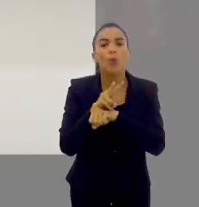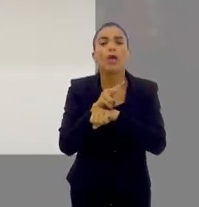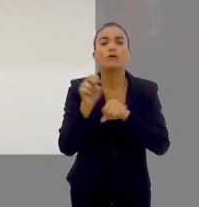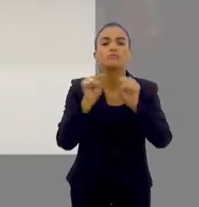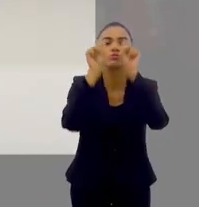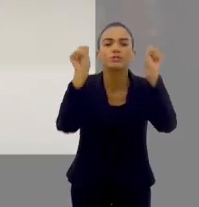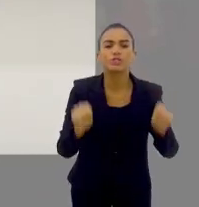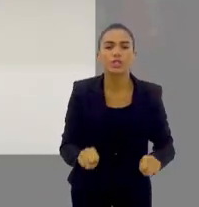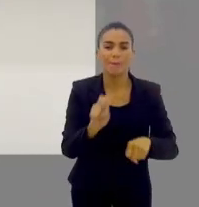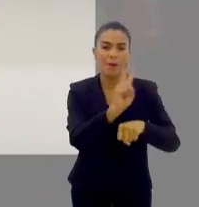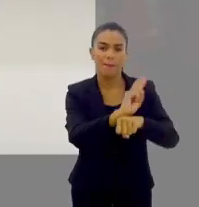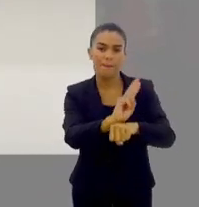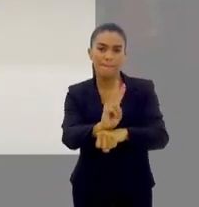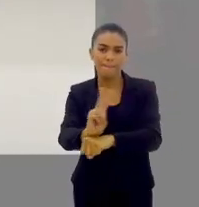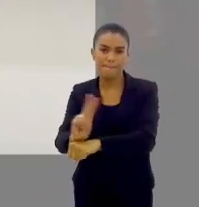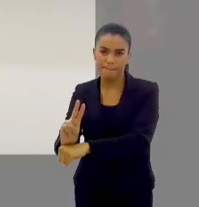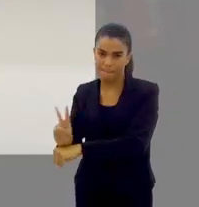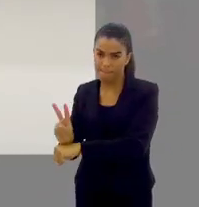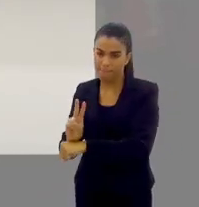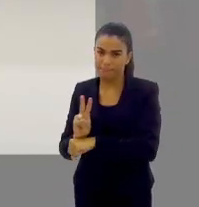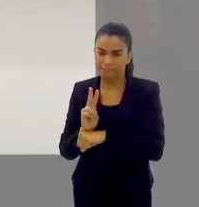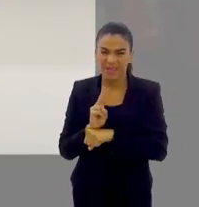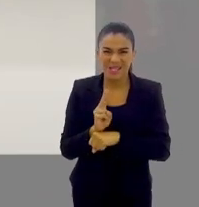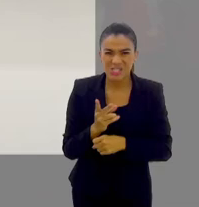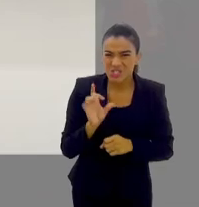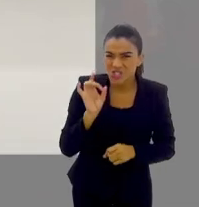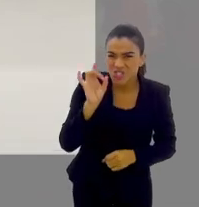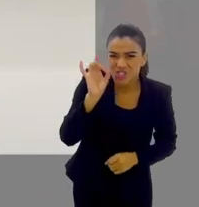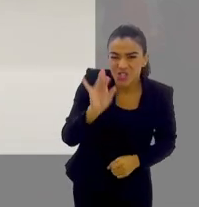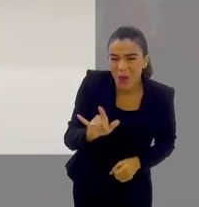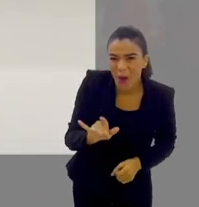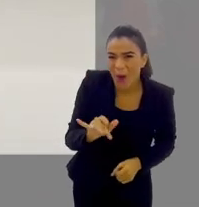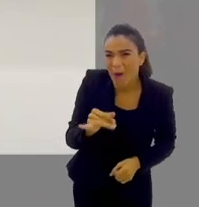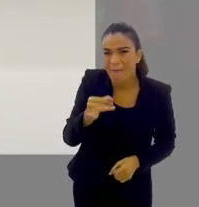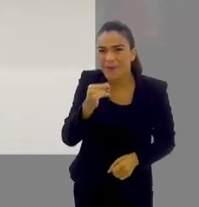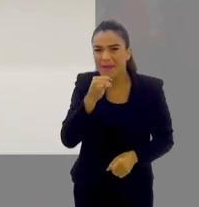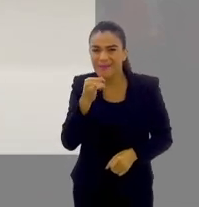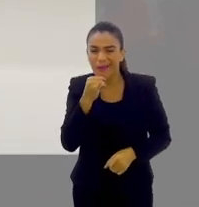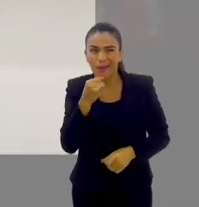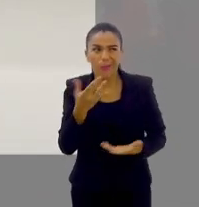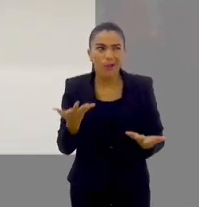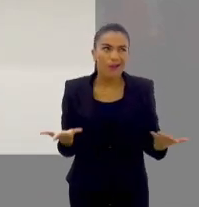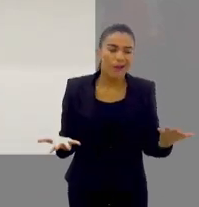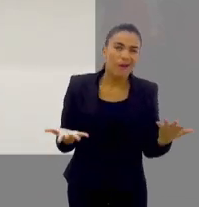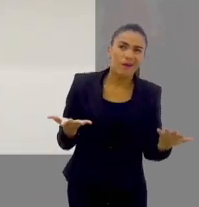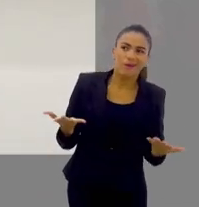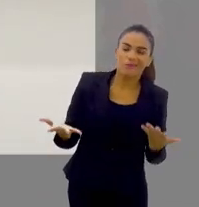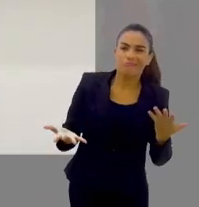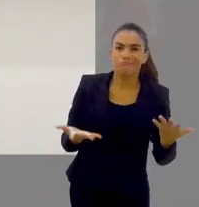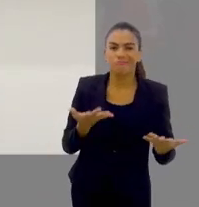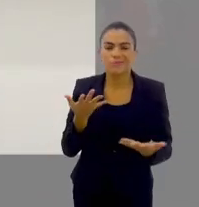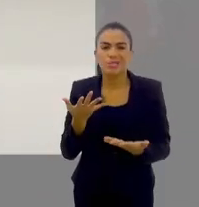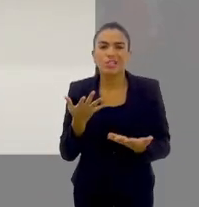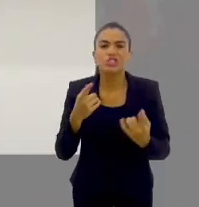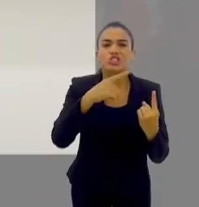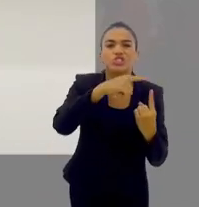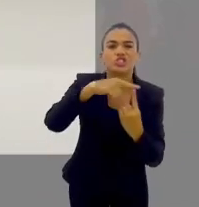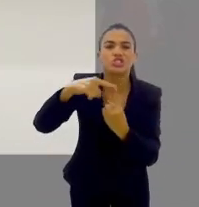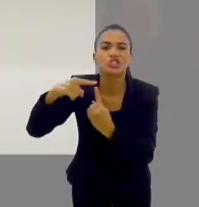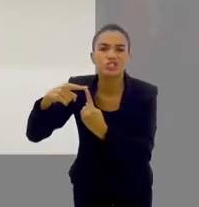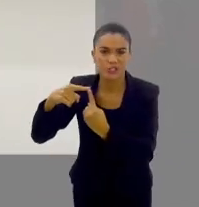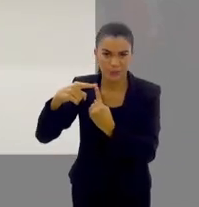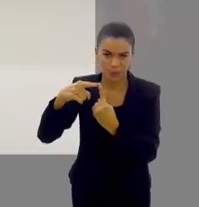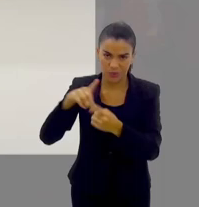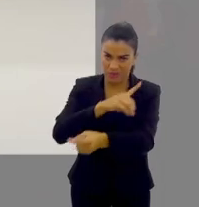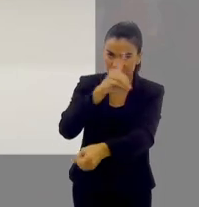sistema de vigilância, né? E a gente tem visto que não basta uma questão de sorotipo.